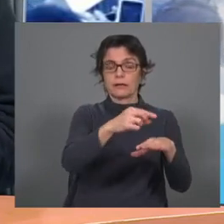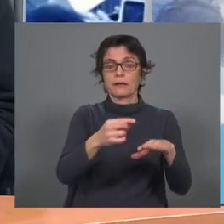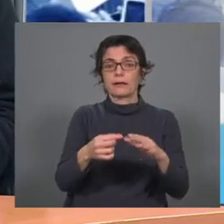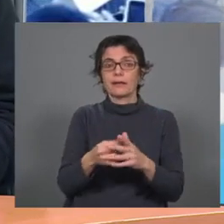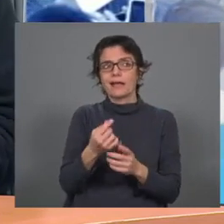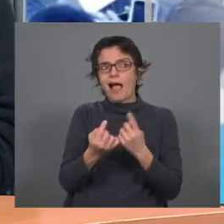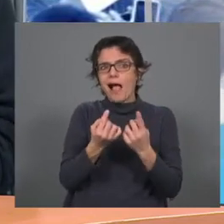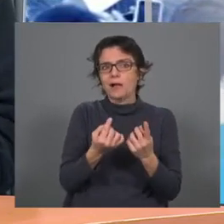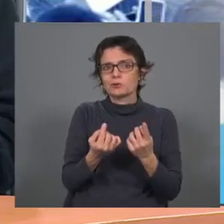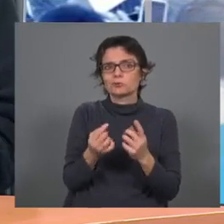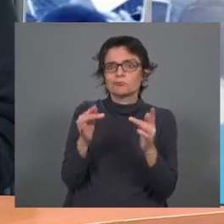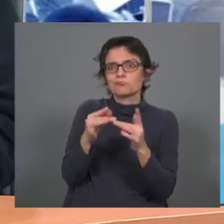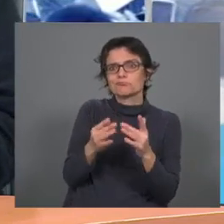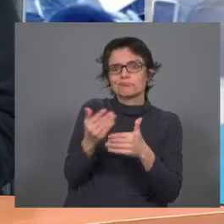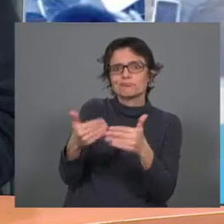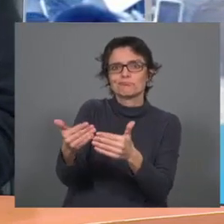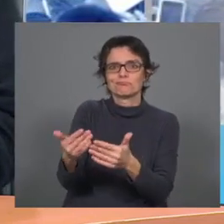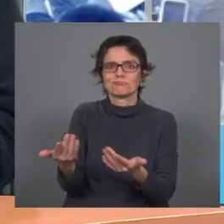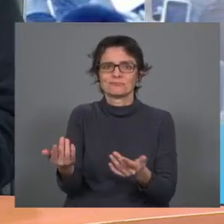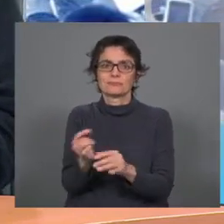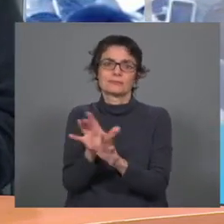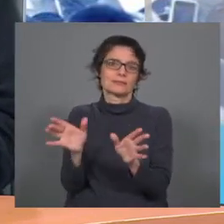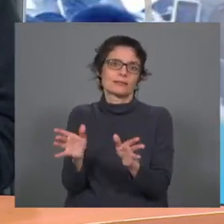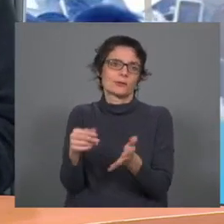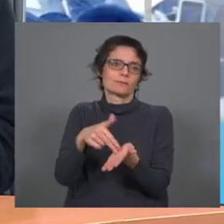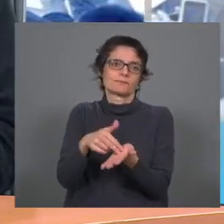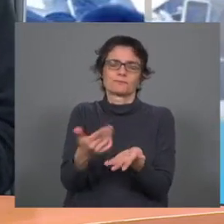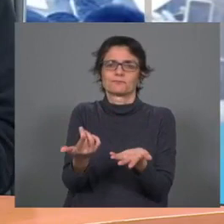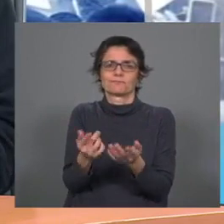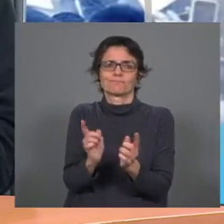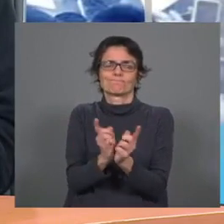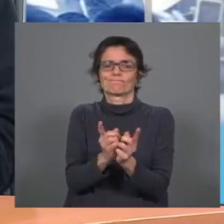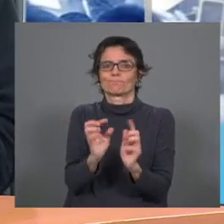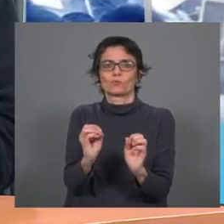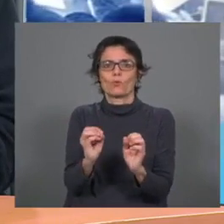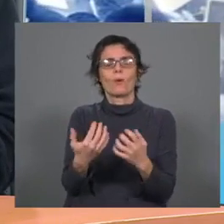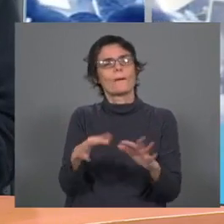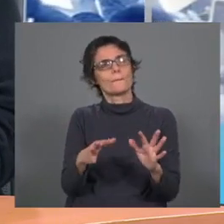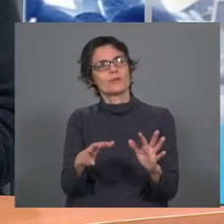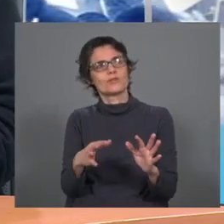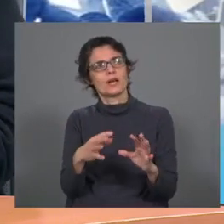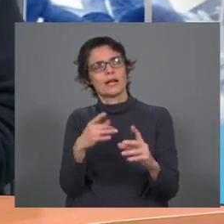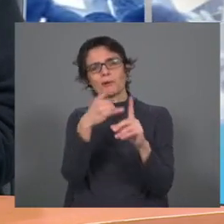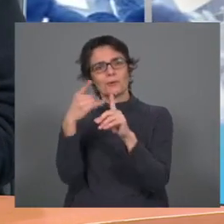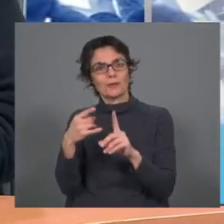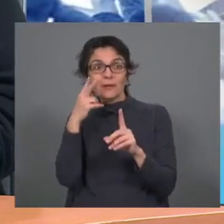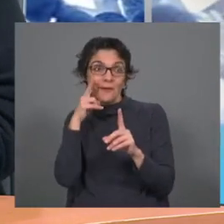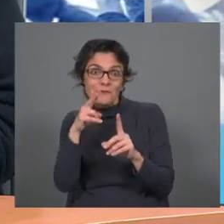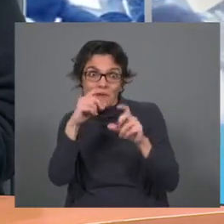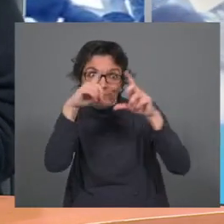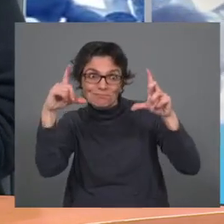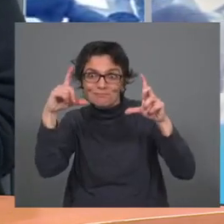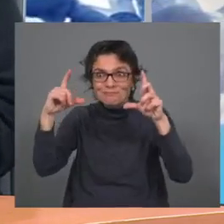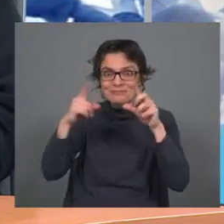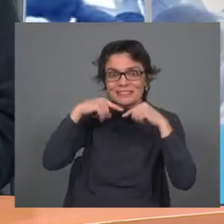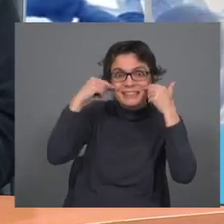temos conseguido estabelecer esse contacto, é claro, não físico, mas dá para os ver contentes